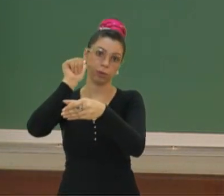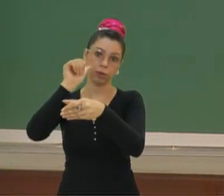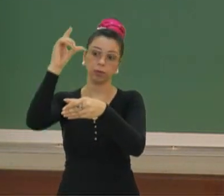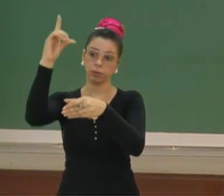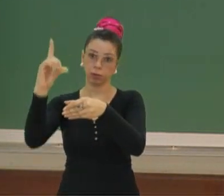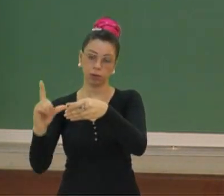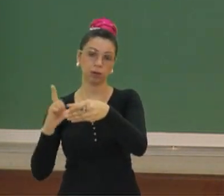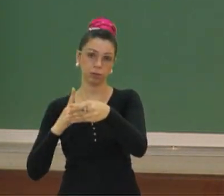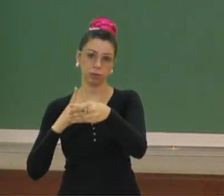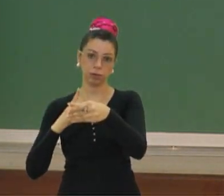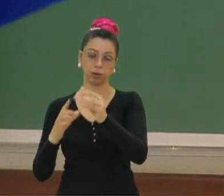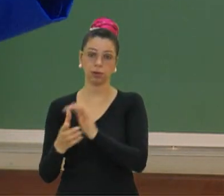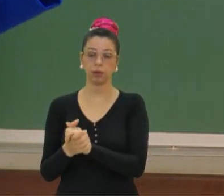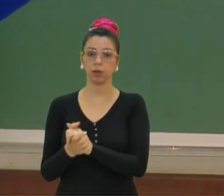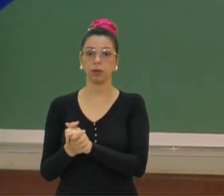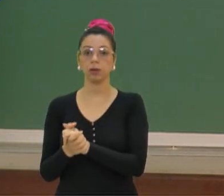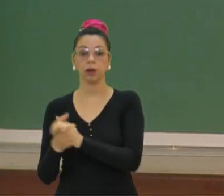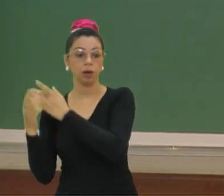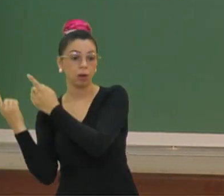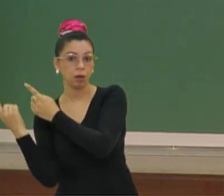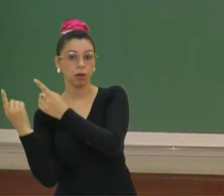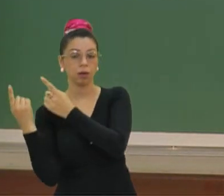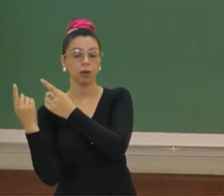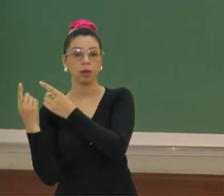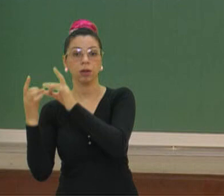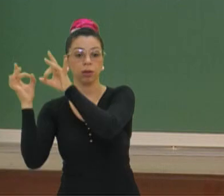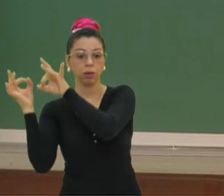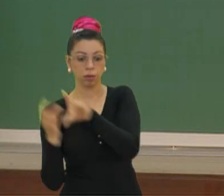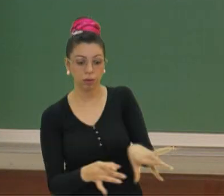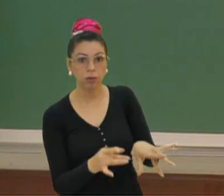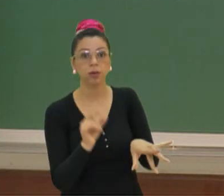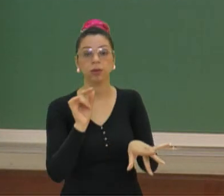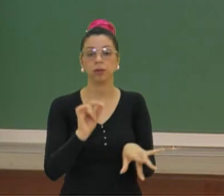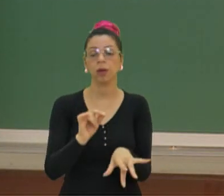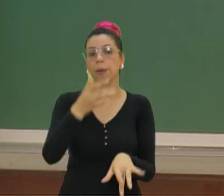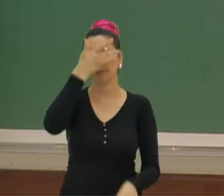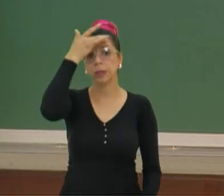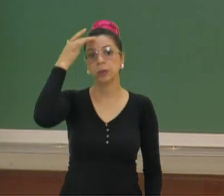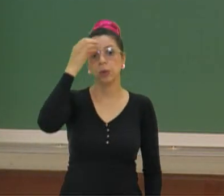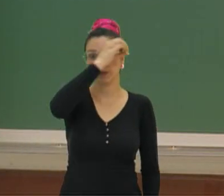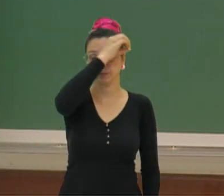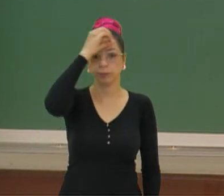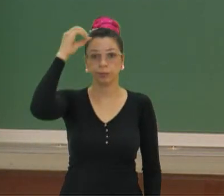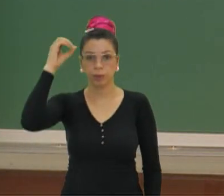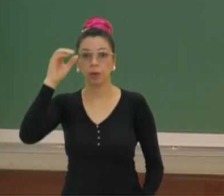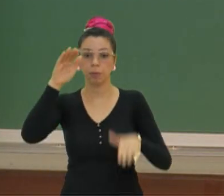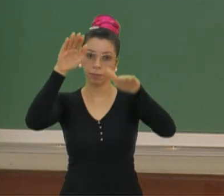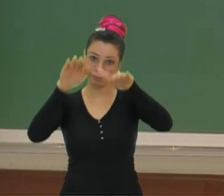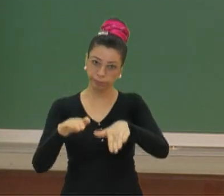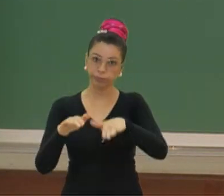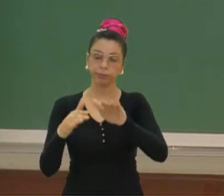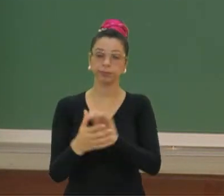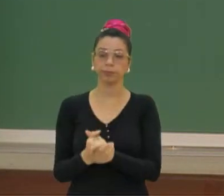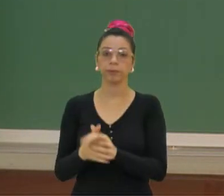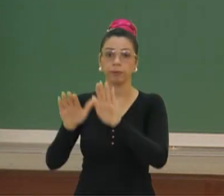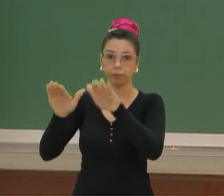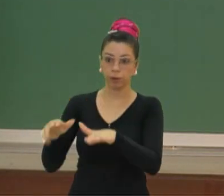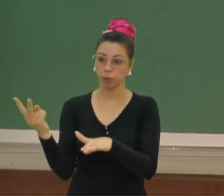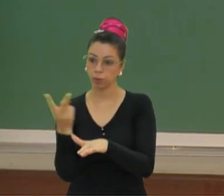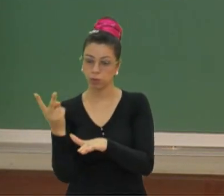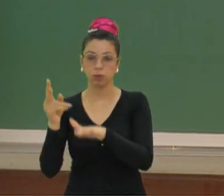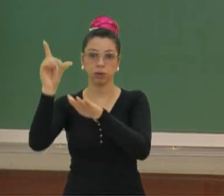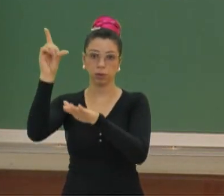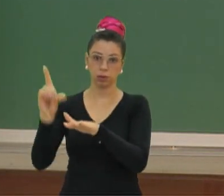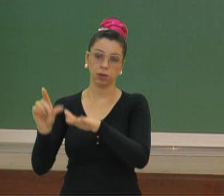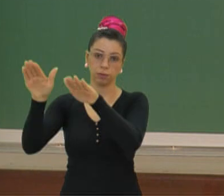e a exclusão dos analfabetos. Essa é uma permanência. A Constituição de 46 tem uma mudança bastante importante. Com relação